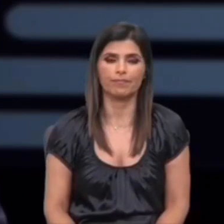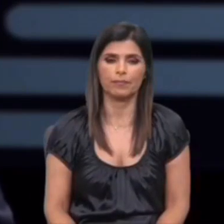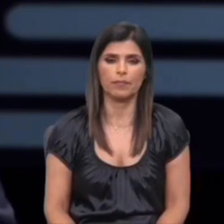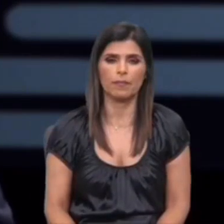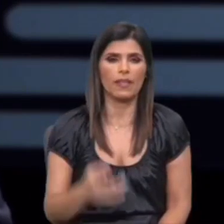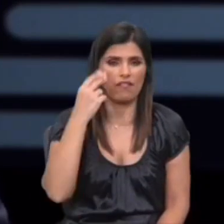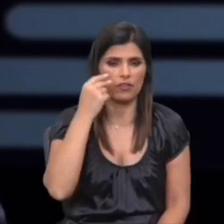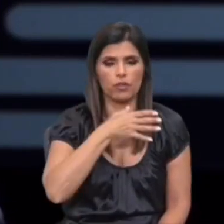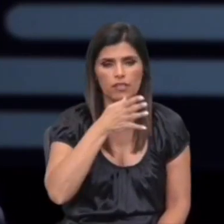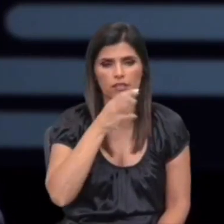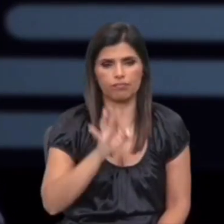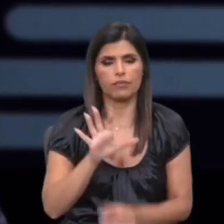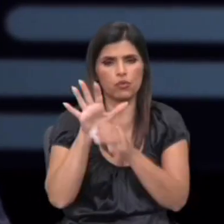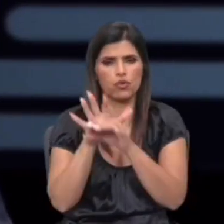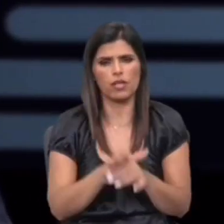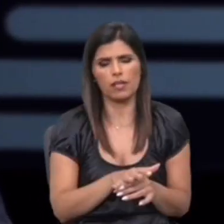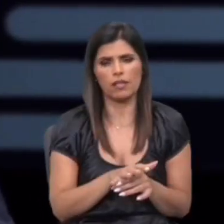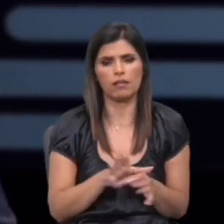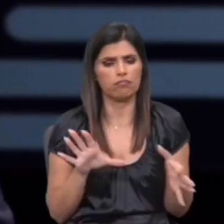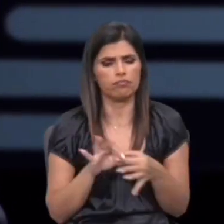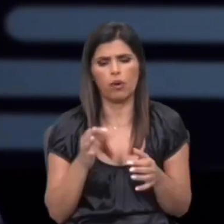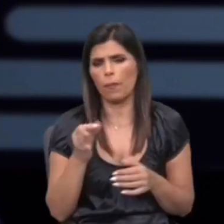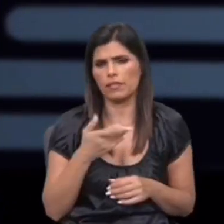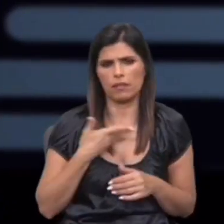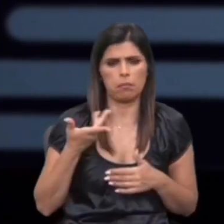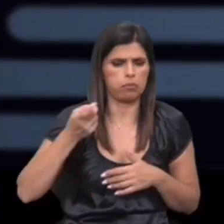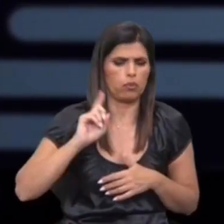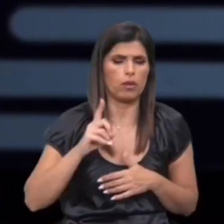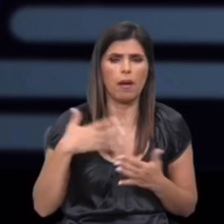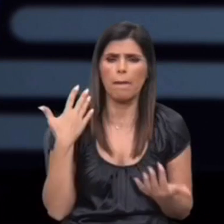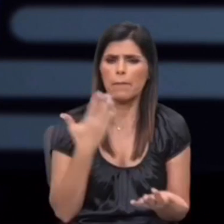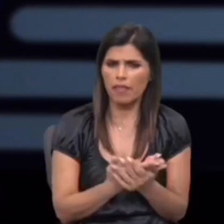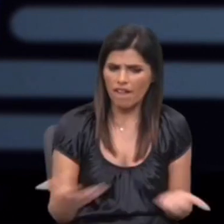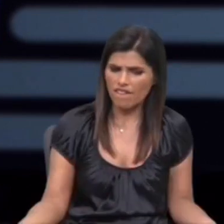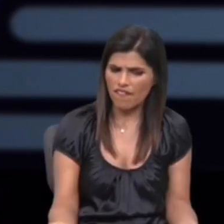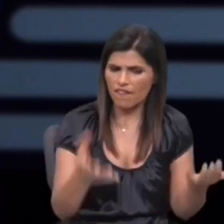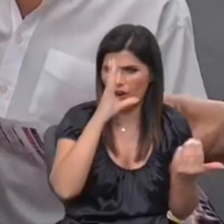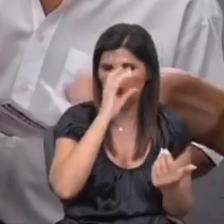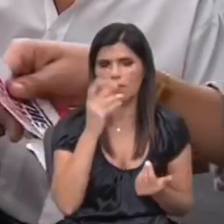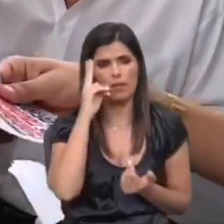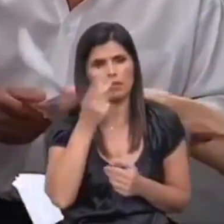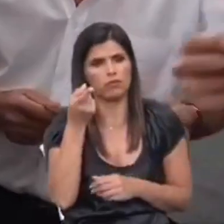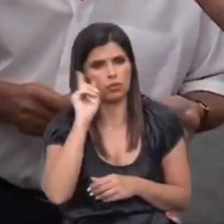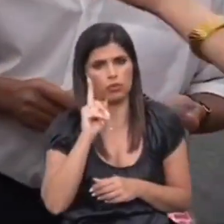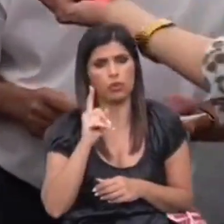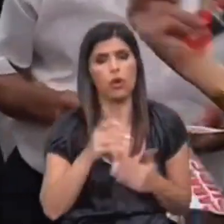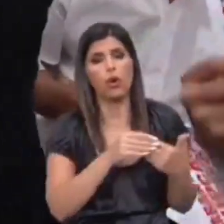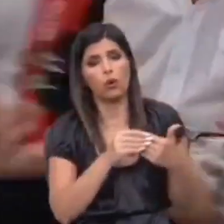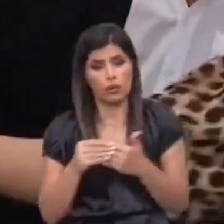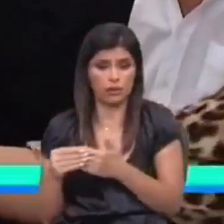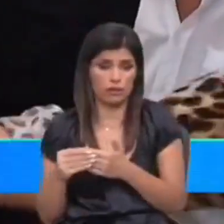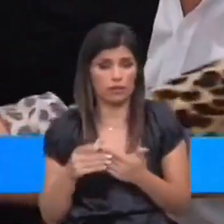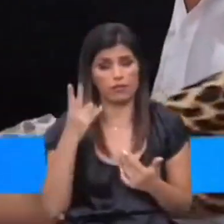André Ventura garante que o chega não se coligar com o PSD Para viabilizar um governo na madeira o líder do partido está no Funchal para o arranque da campanha